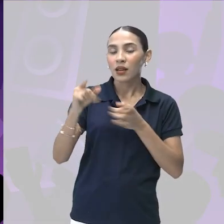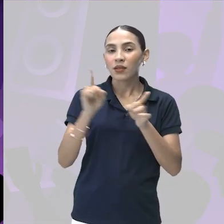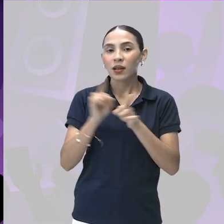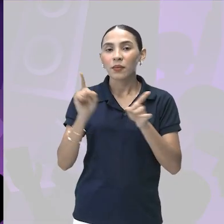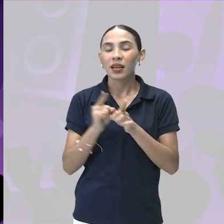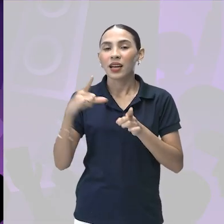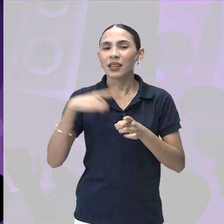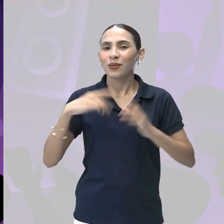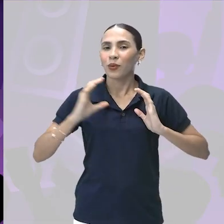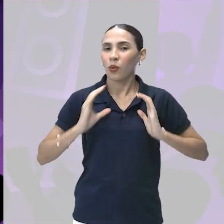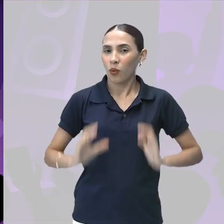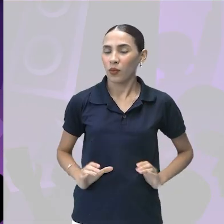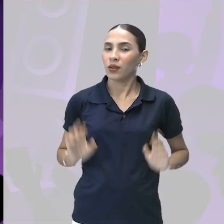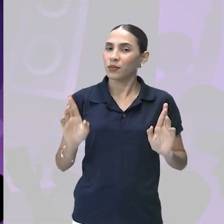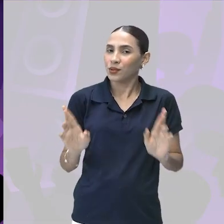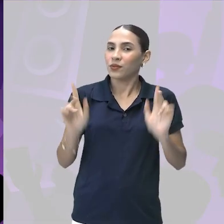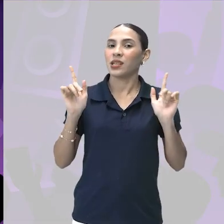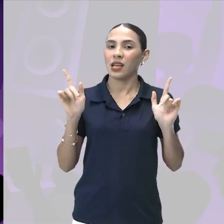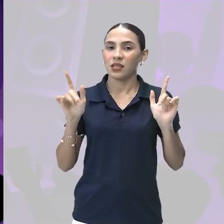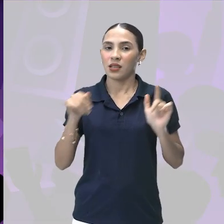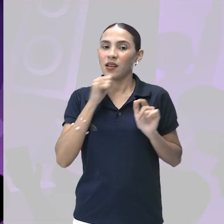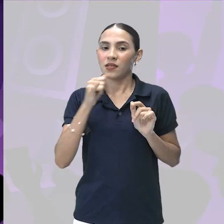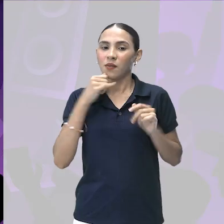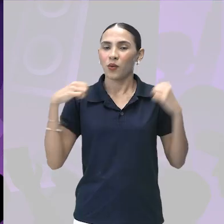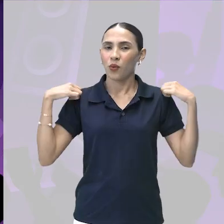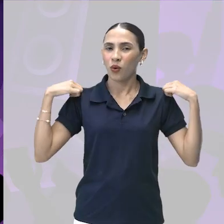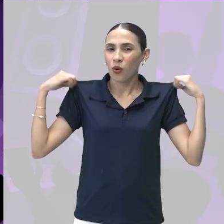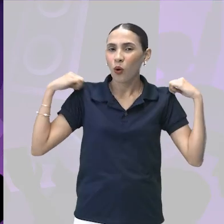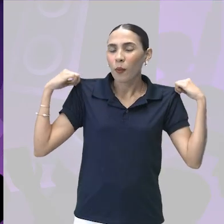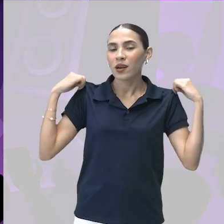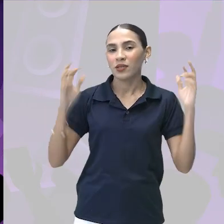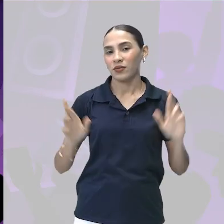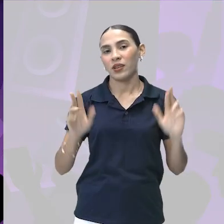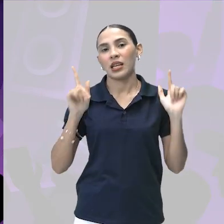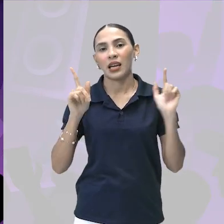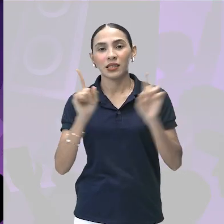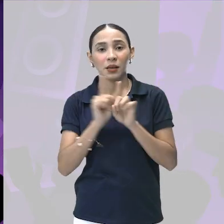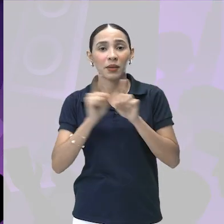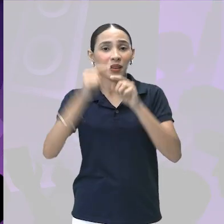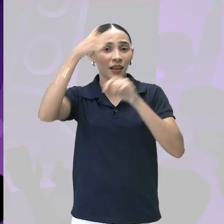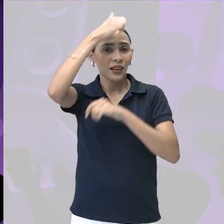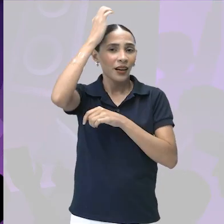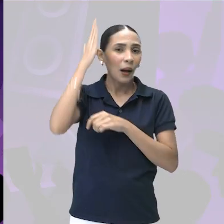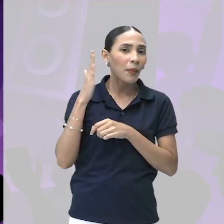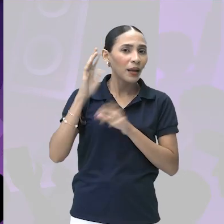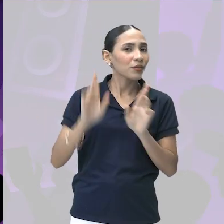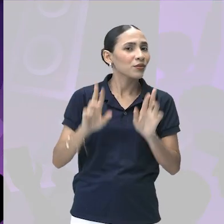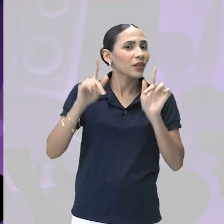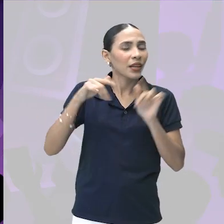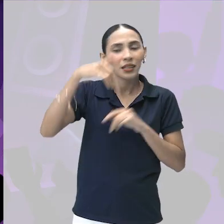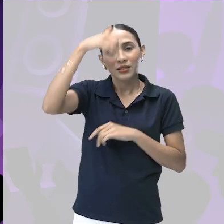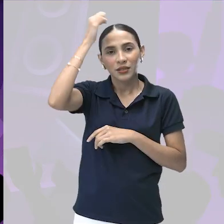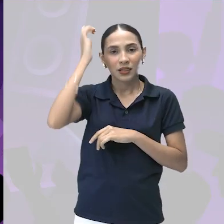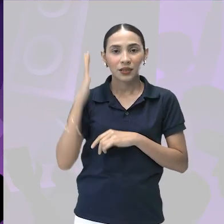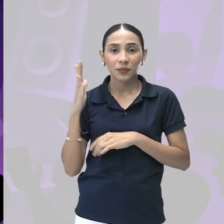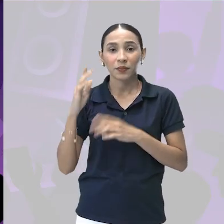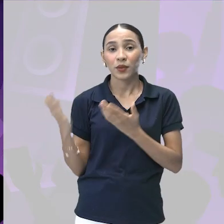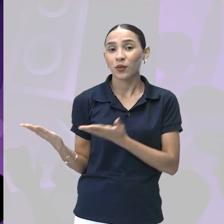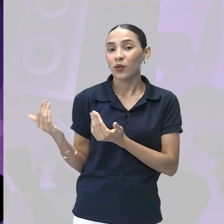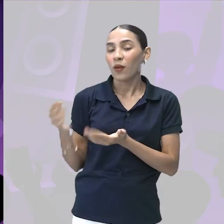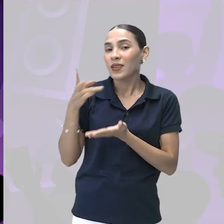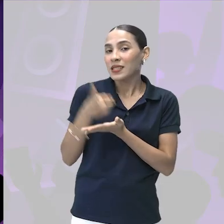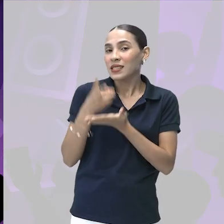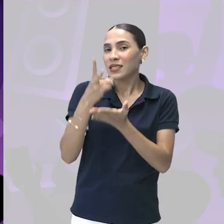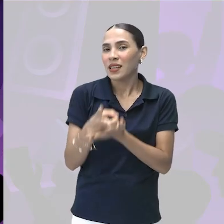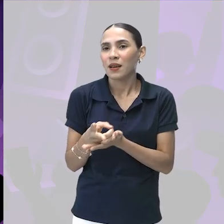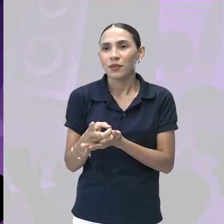ter um comportamento diferente, usando roupas diferentes, os cabelos dos rapazes eram compridos. E os jovens sempre